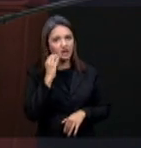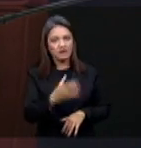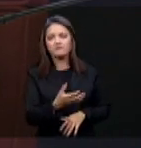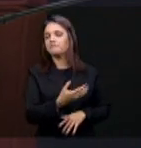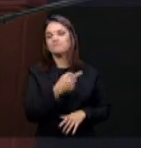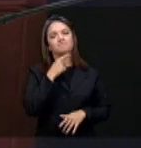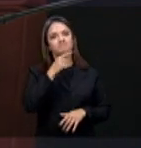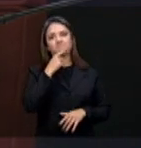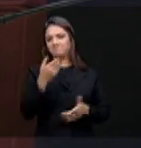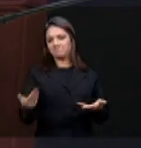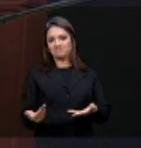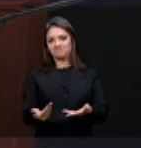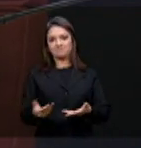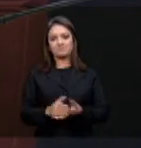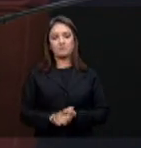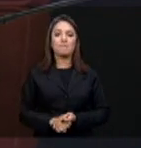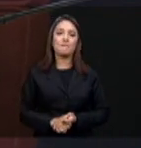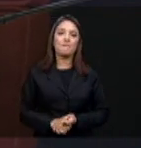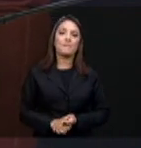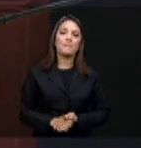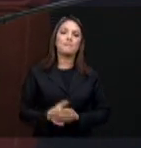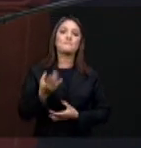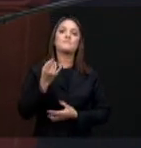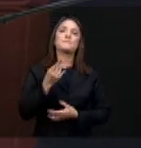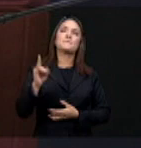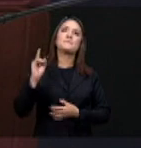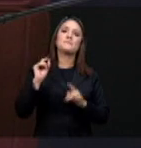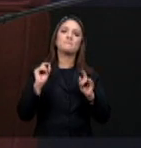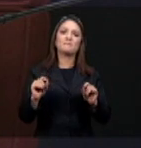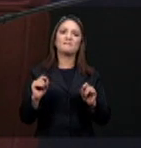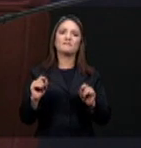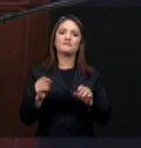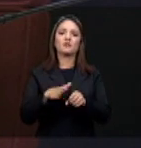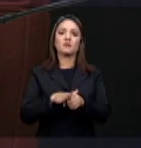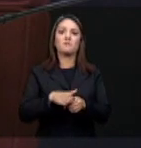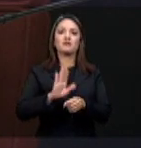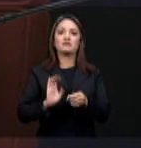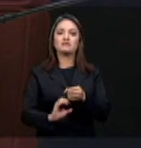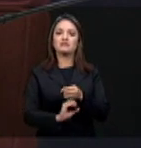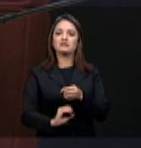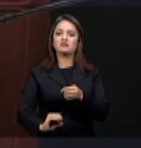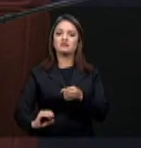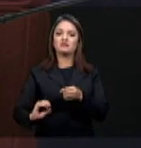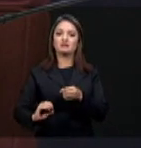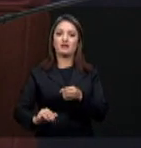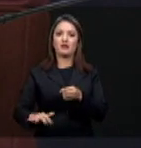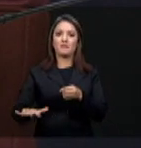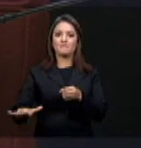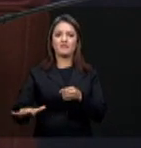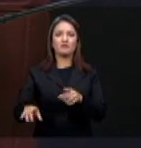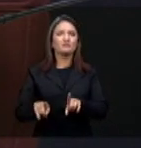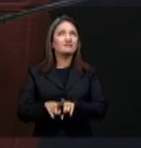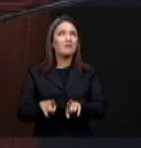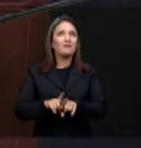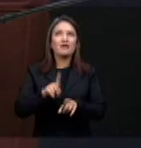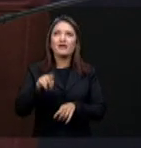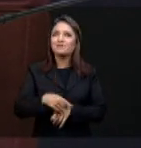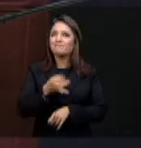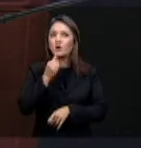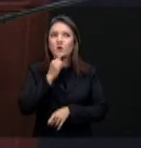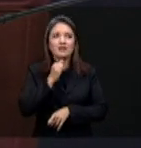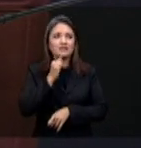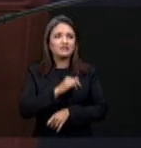e último top que eu queria falar um que minha muito caro é o saneamento que eu acho que é um exemplo também claríssimo